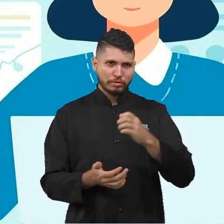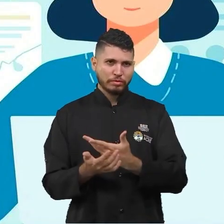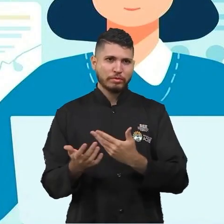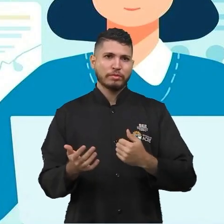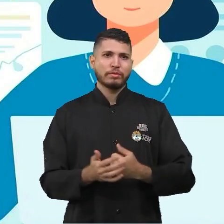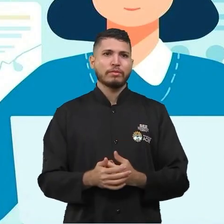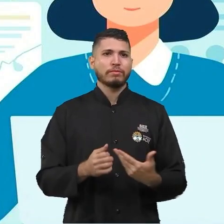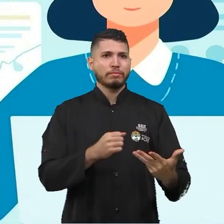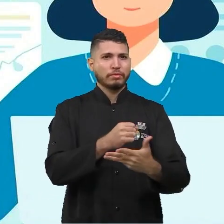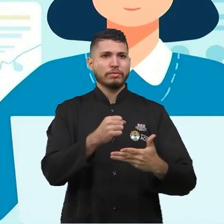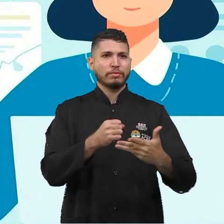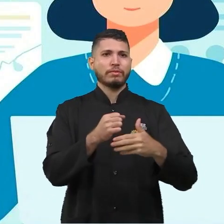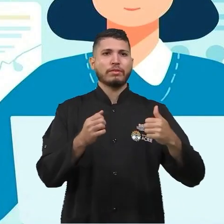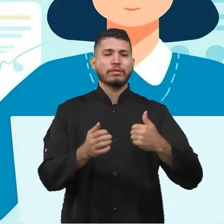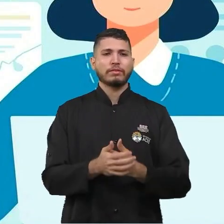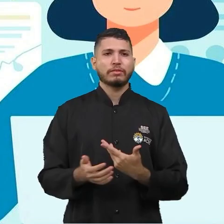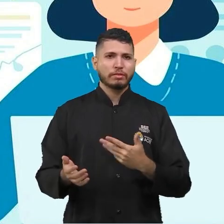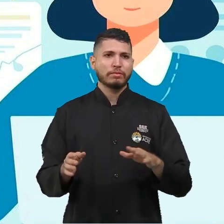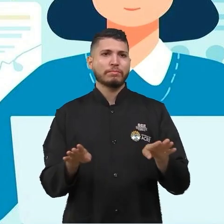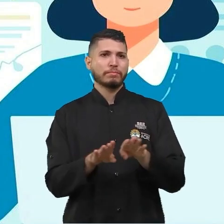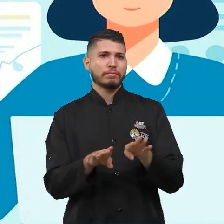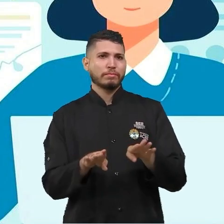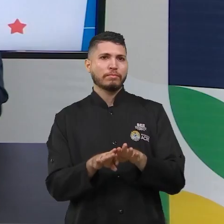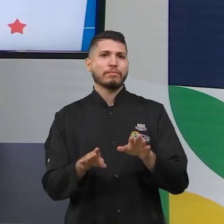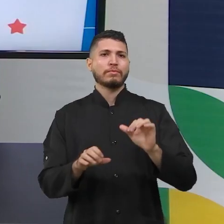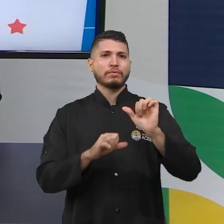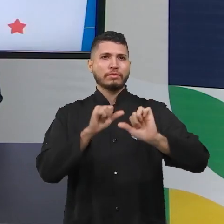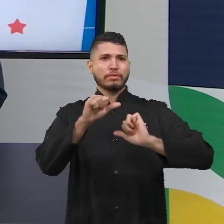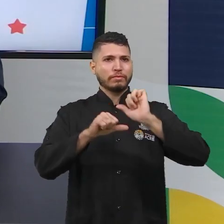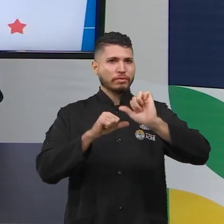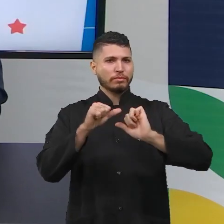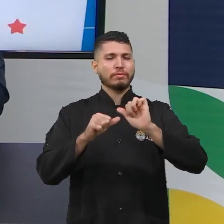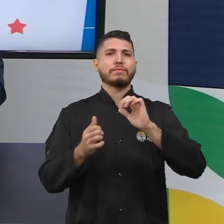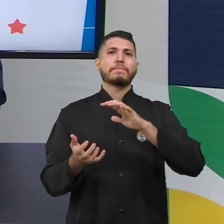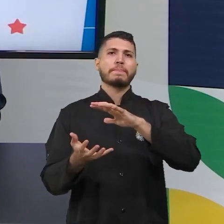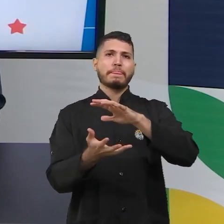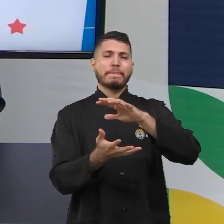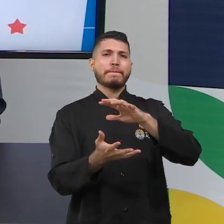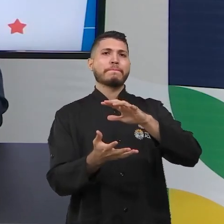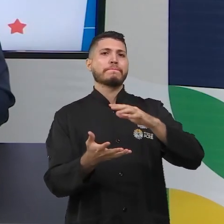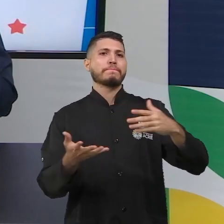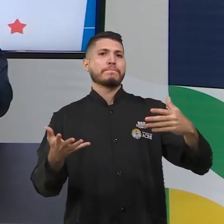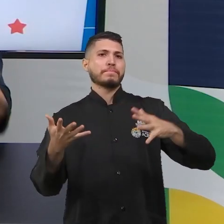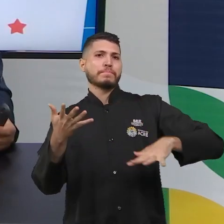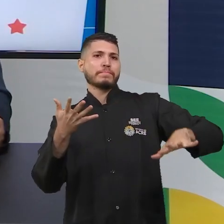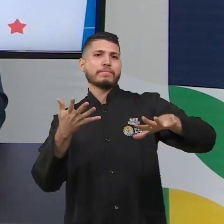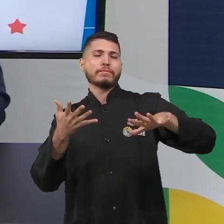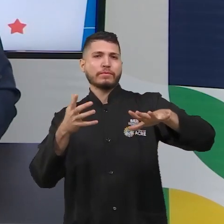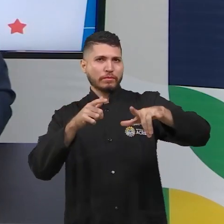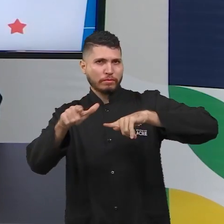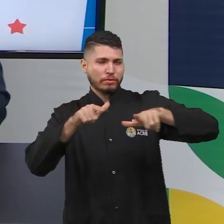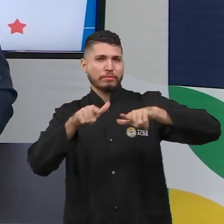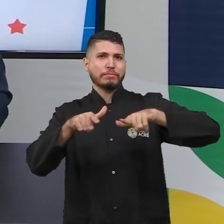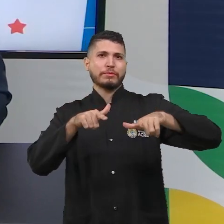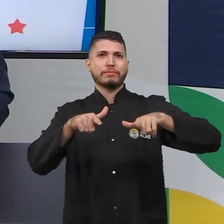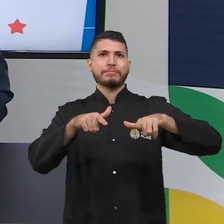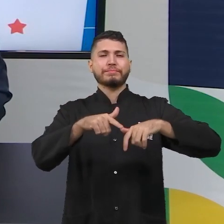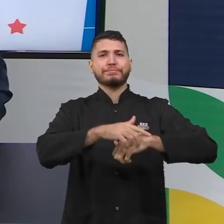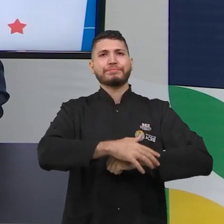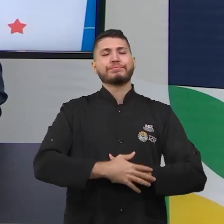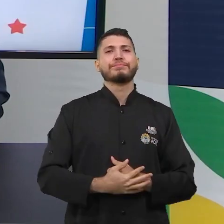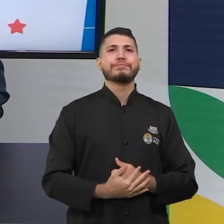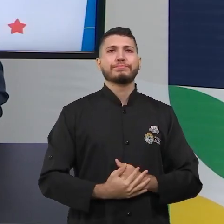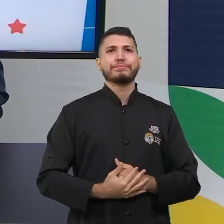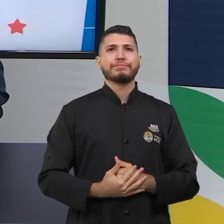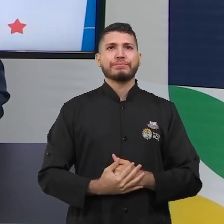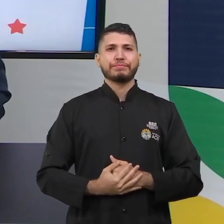mundo do trabalho. Então, essas são dicas importantes para você ficar atento dentro desse tema que são as novas